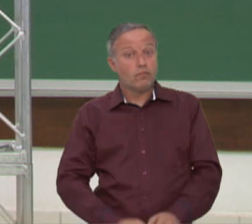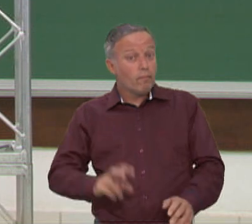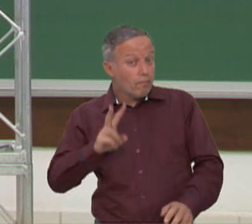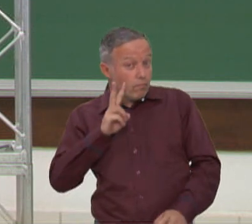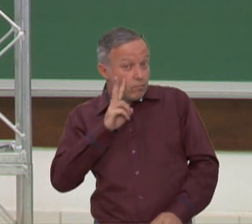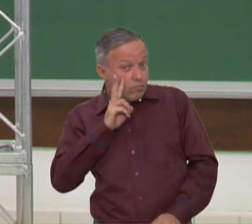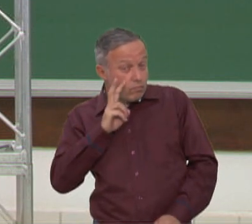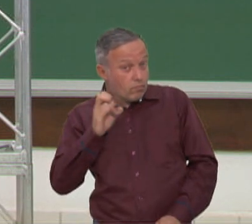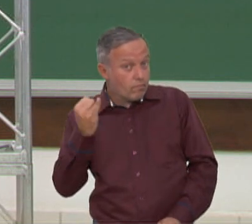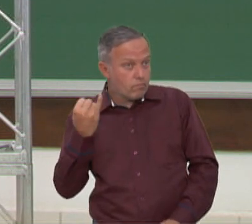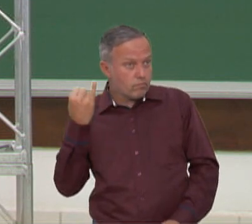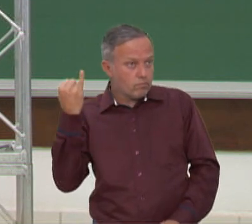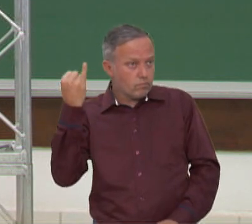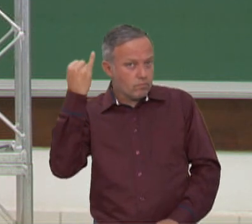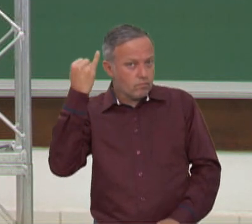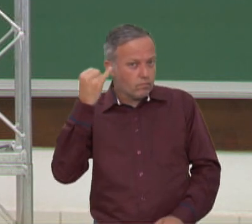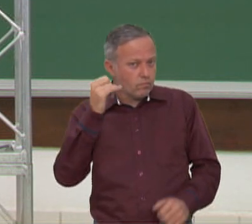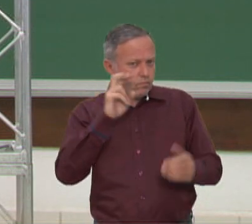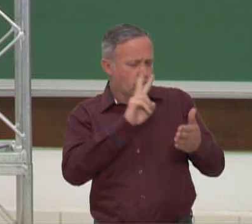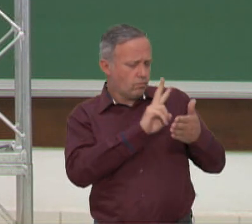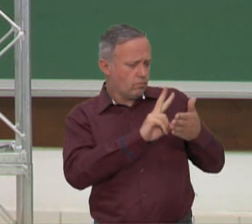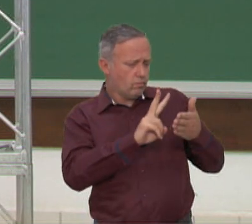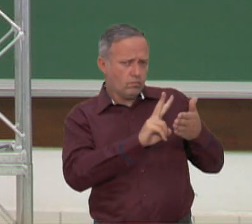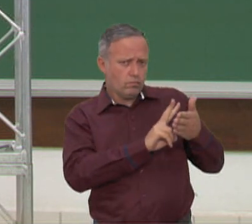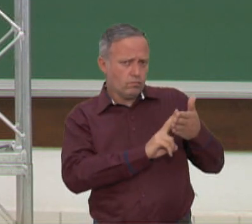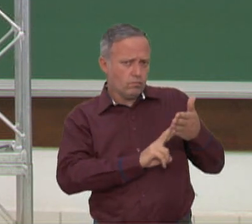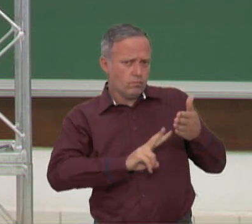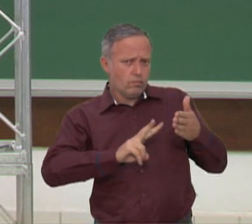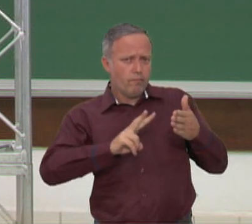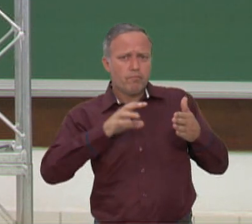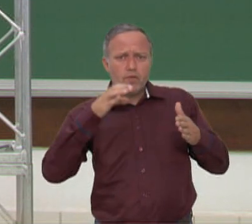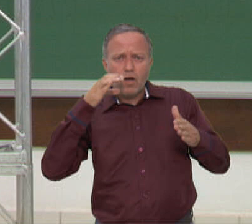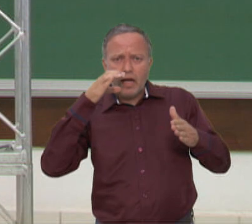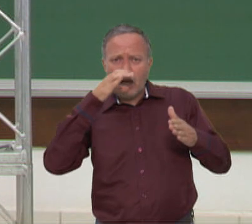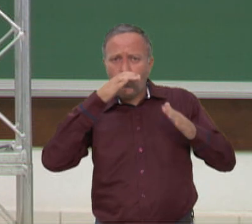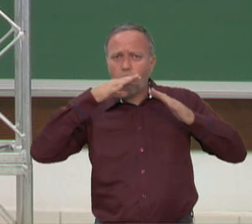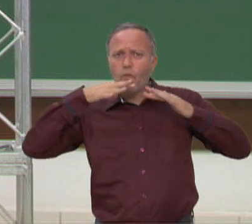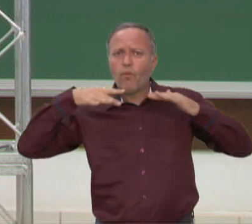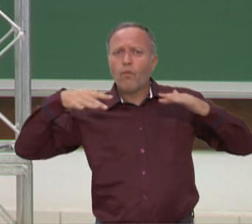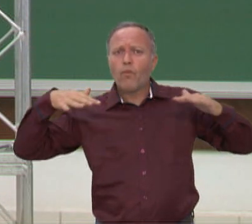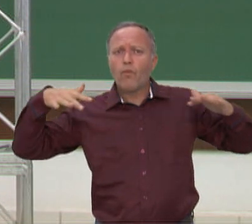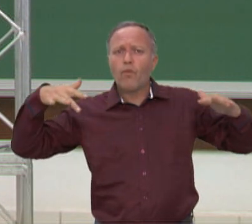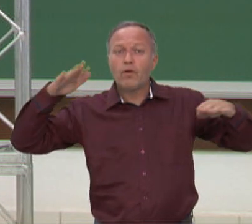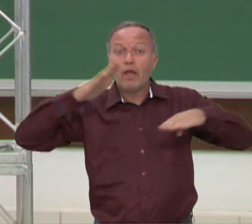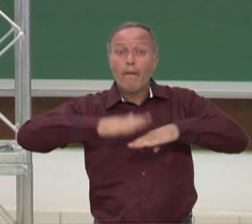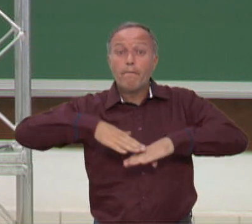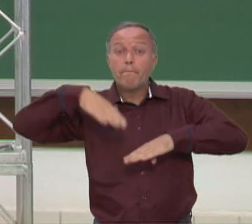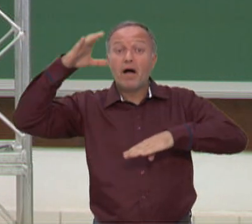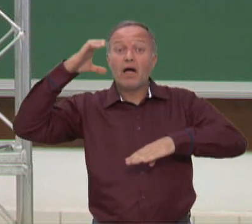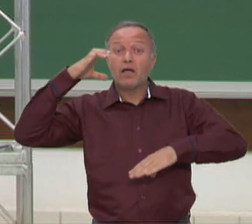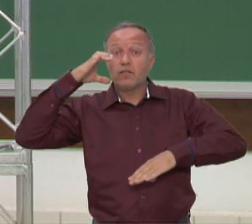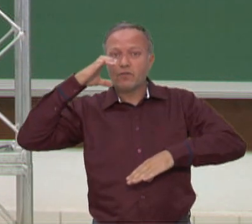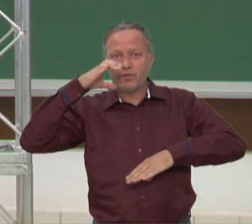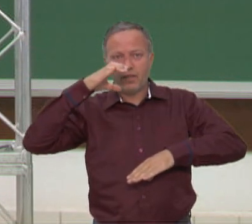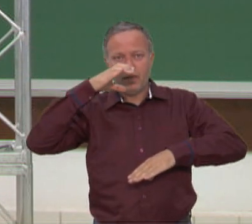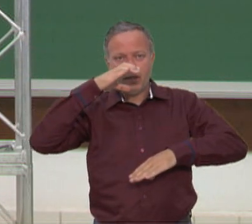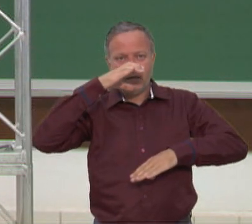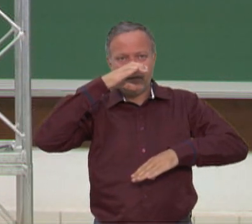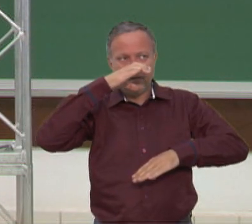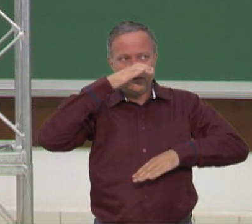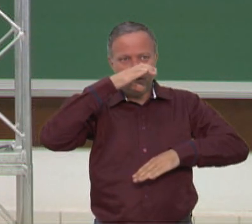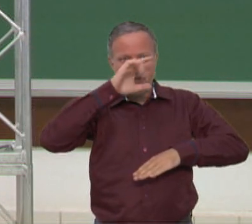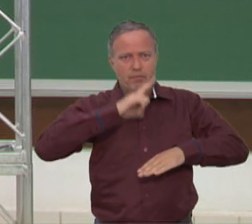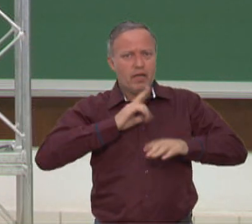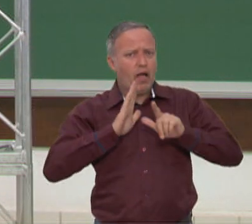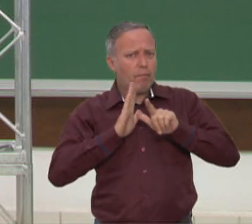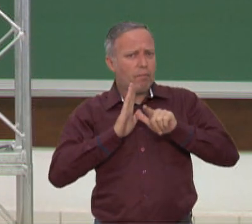Pessoal, aqui é importante você analisar o fator do calor específico. Quanto maior for o calor específico, então vai